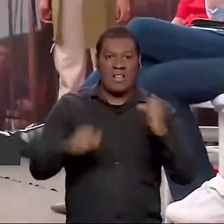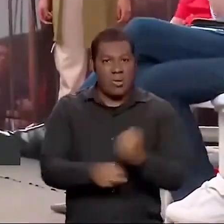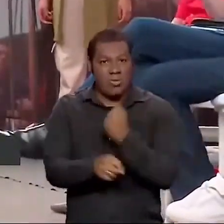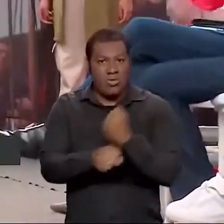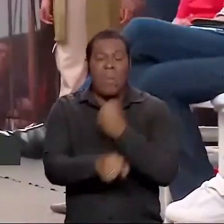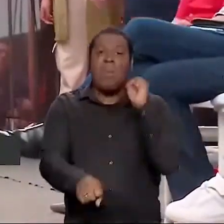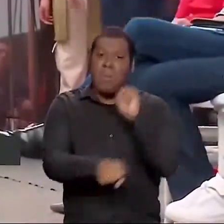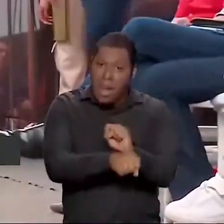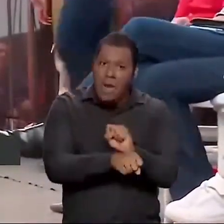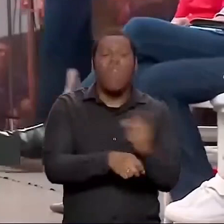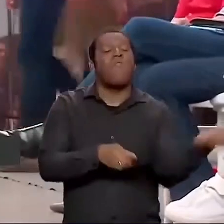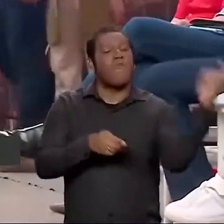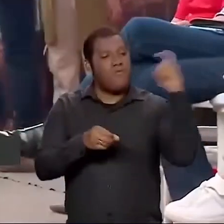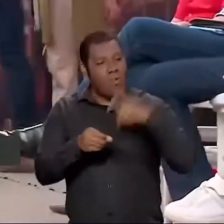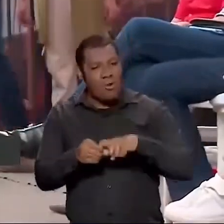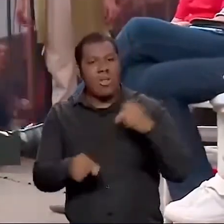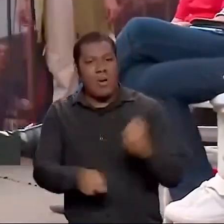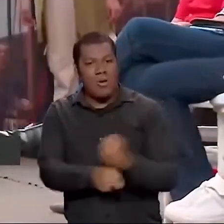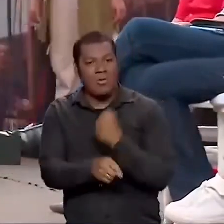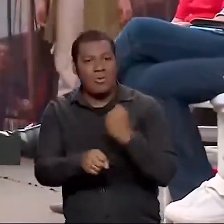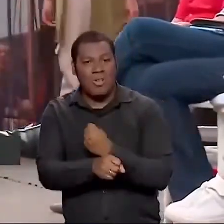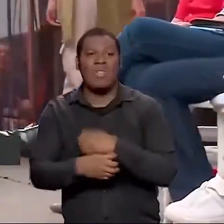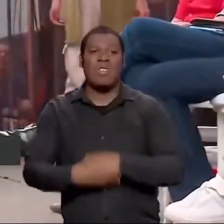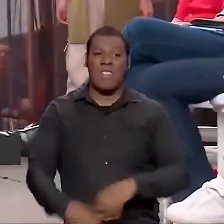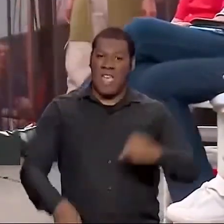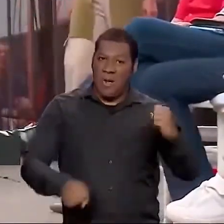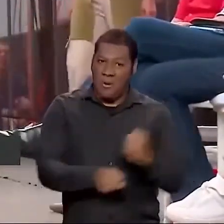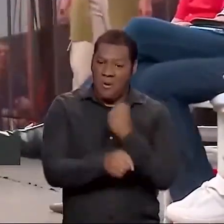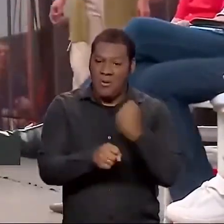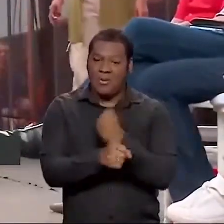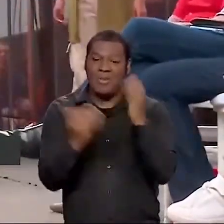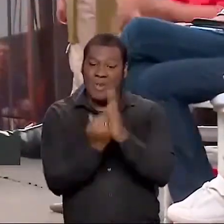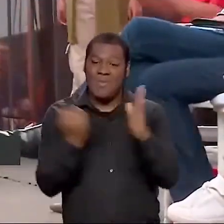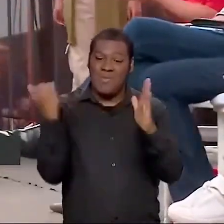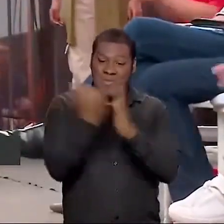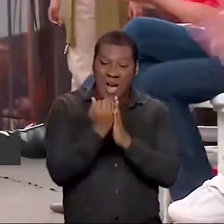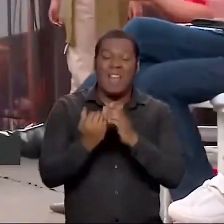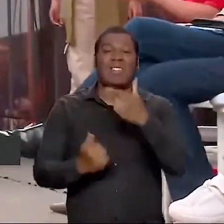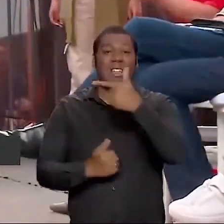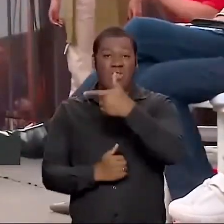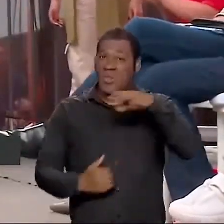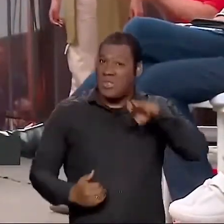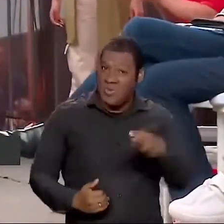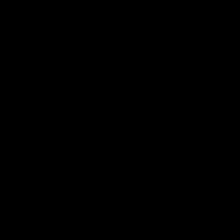e vamos fazer mais 2 milhões de casas novas nesse país.